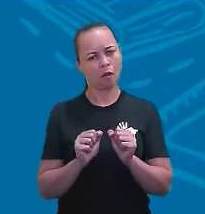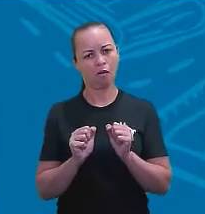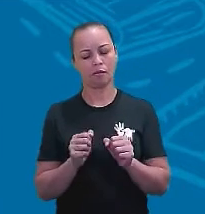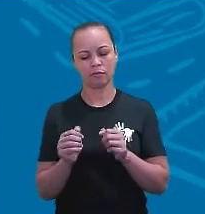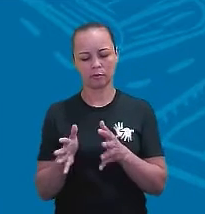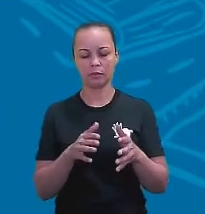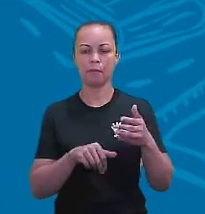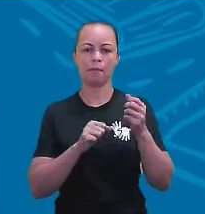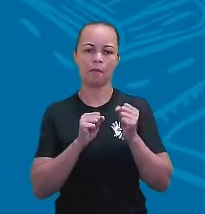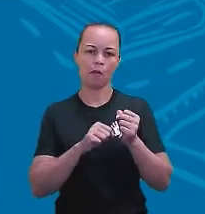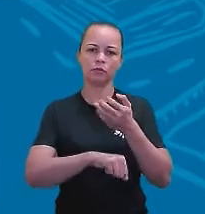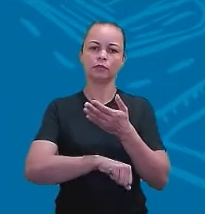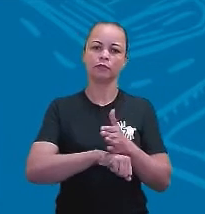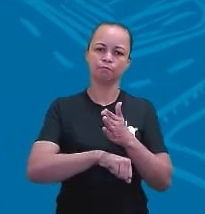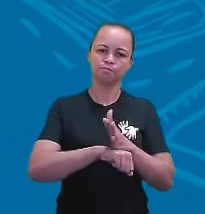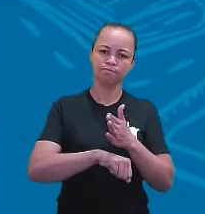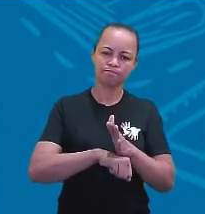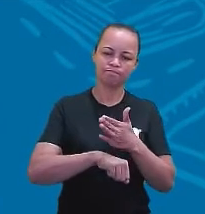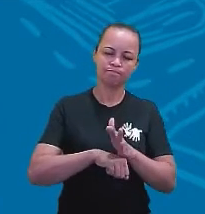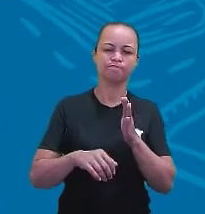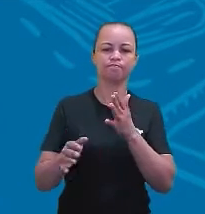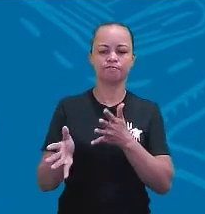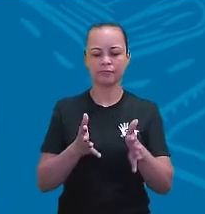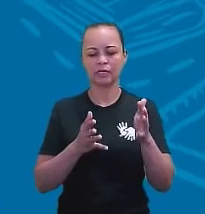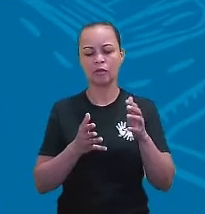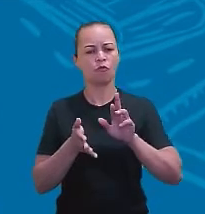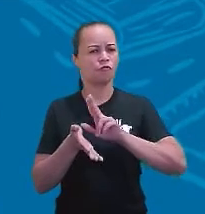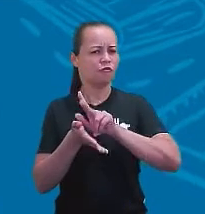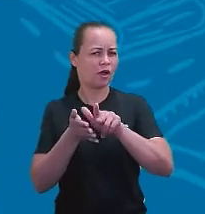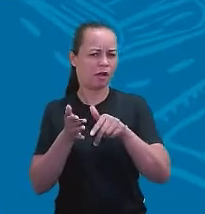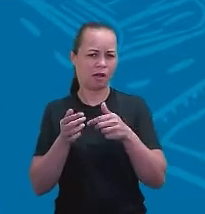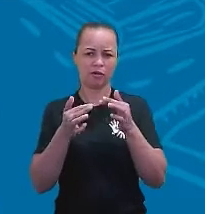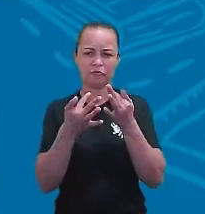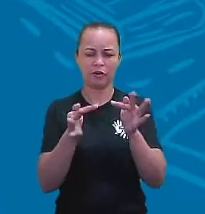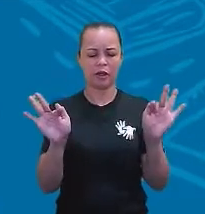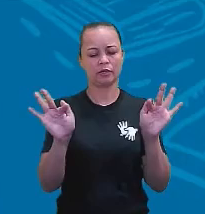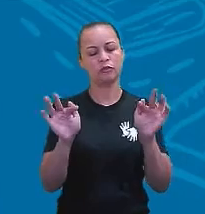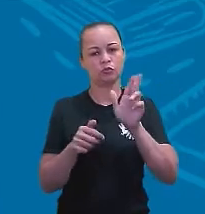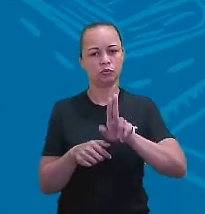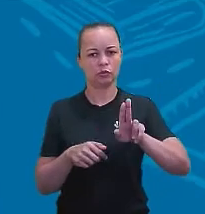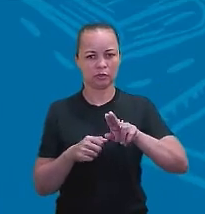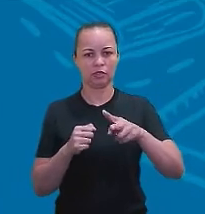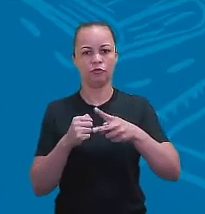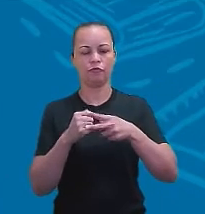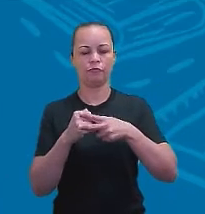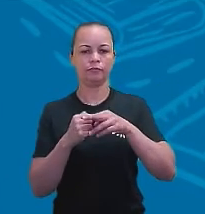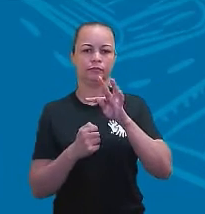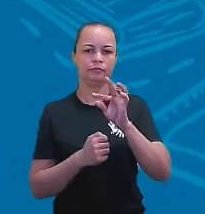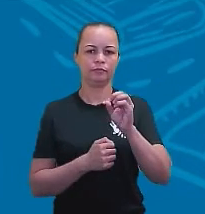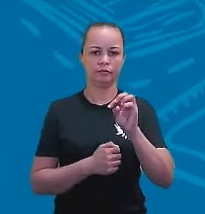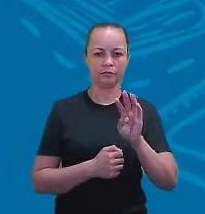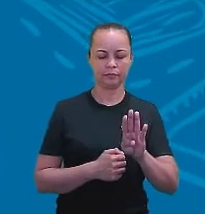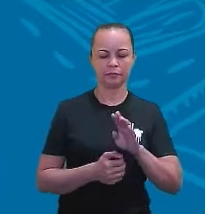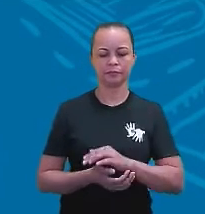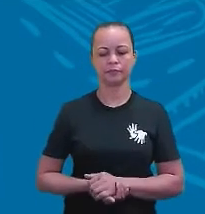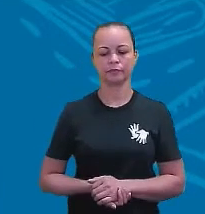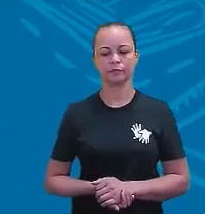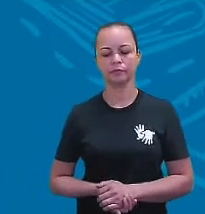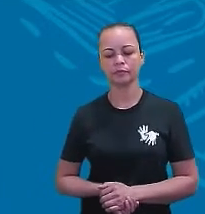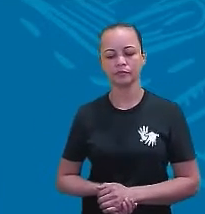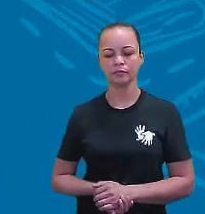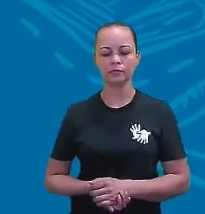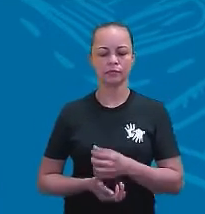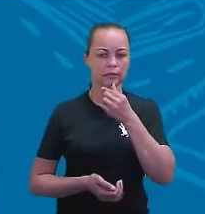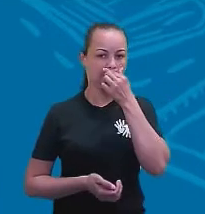pode treinar essas formas com qualquer uma frase, utilizando o verbo to be, certo?